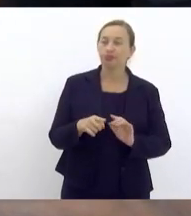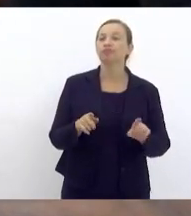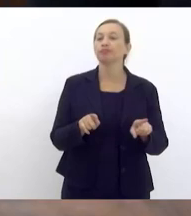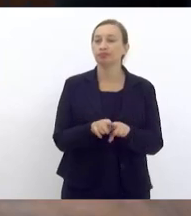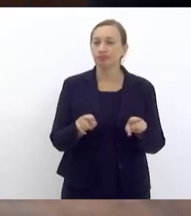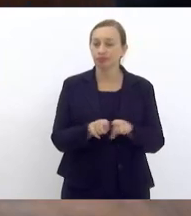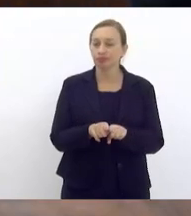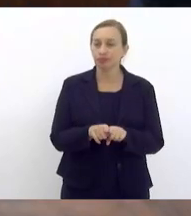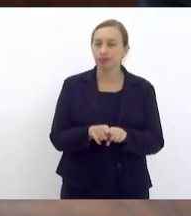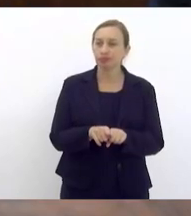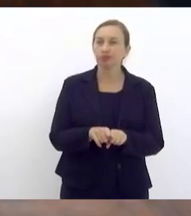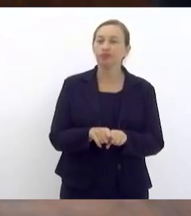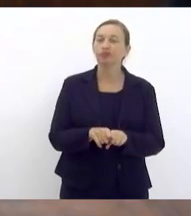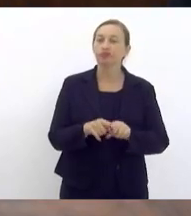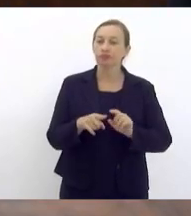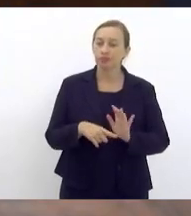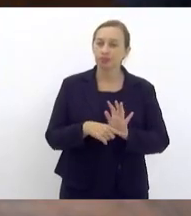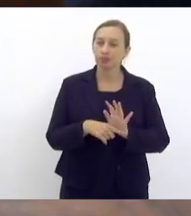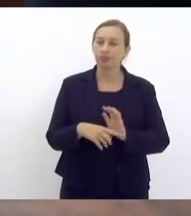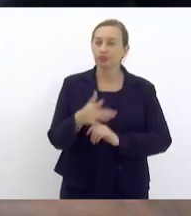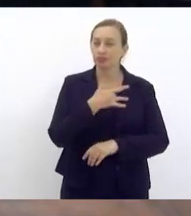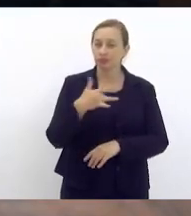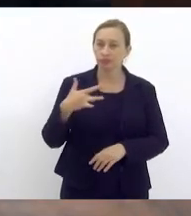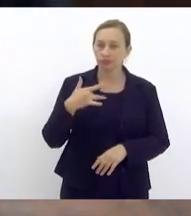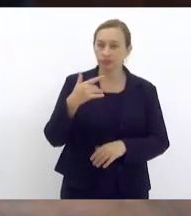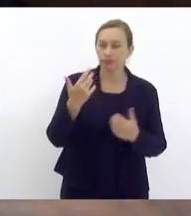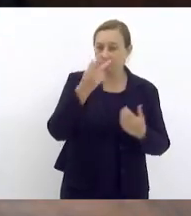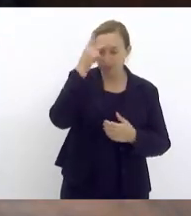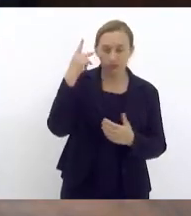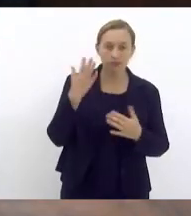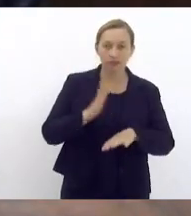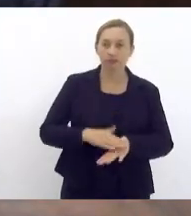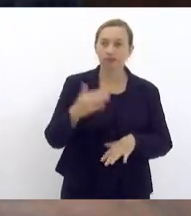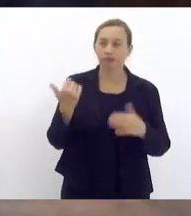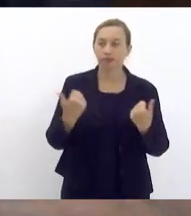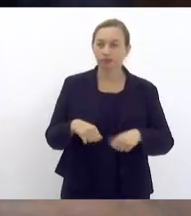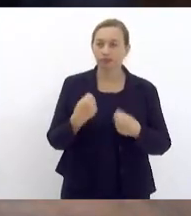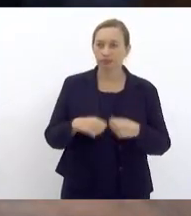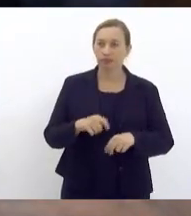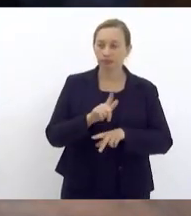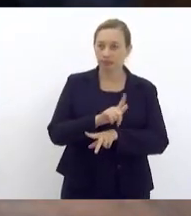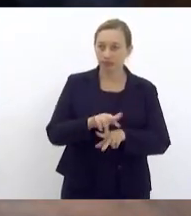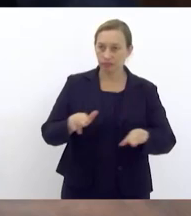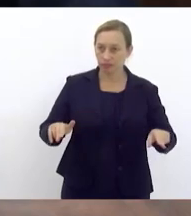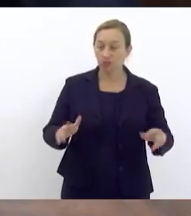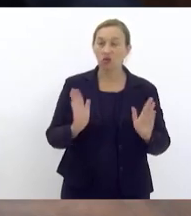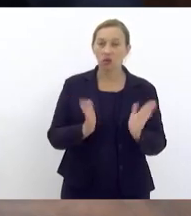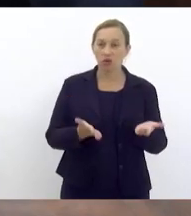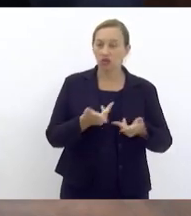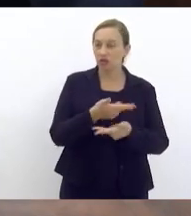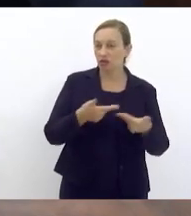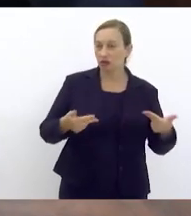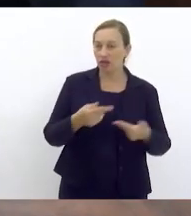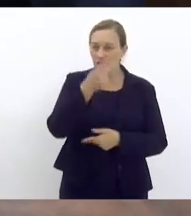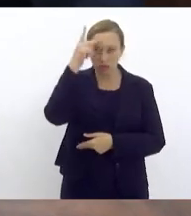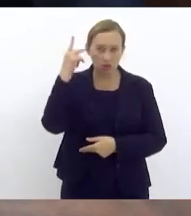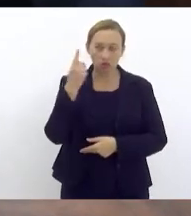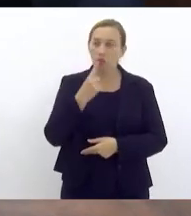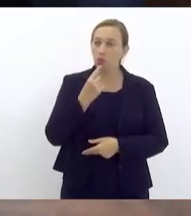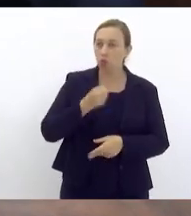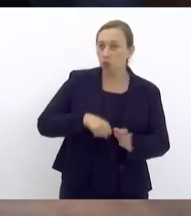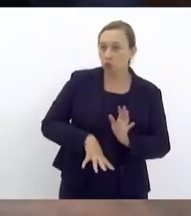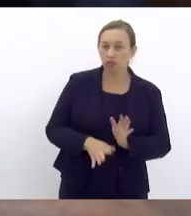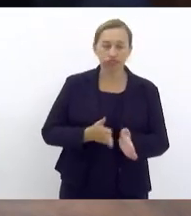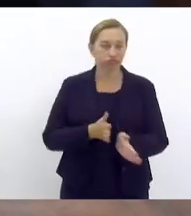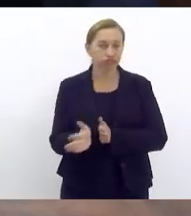também uma promoção da saúde das pessoas que mais precisam em toda a sua diversidade e hoje milhares de pessoas que menstruam não têm acesso